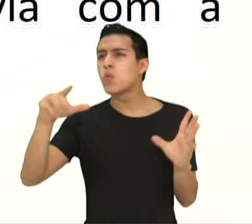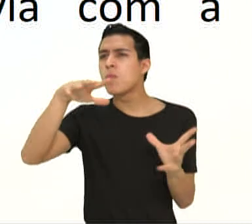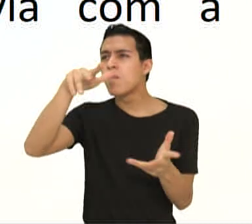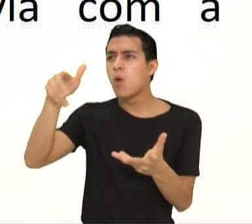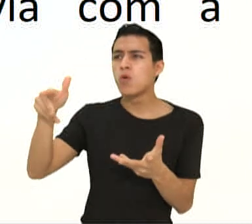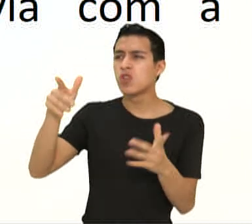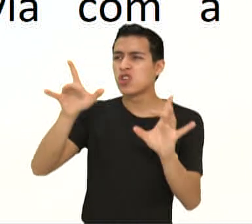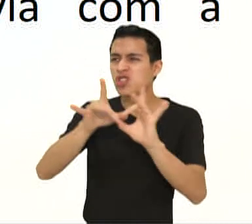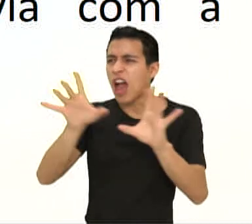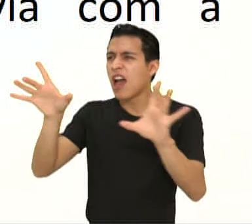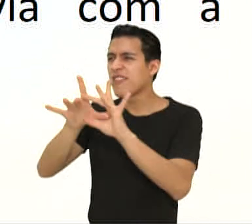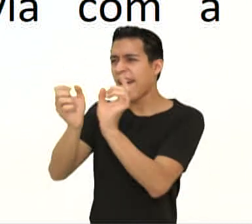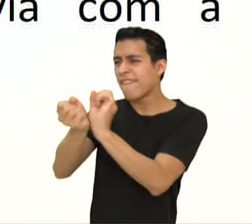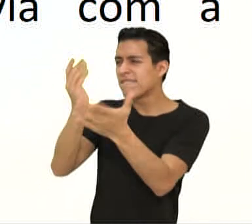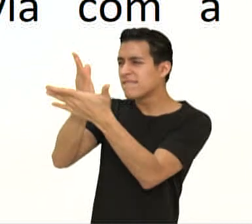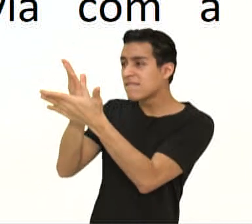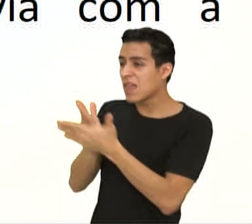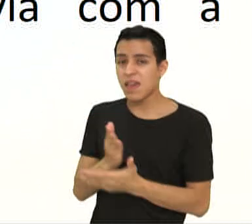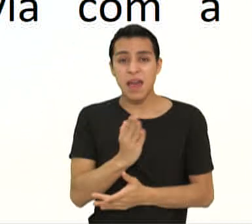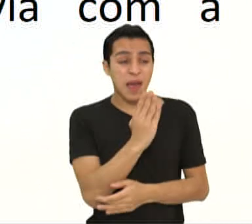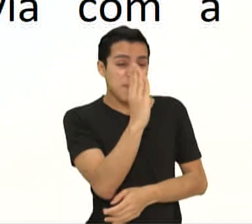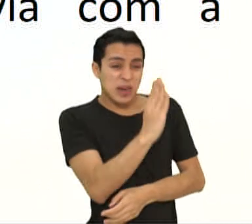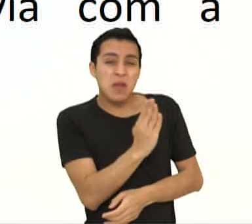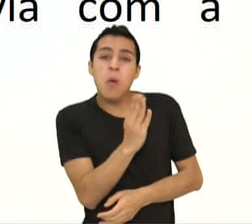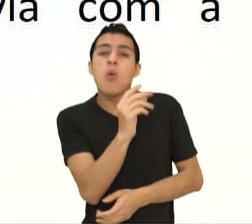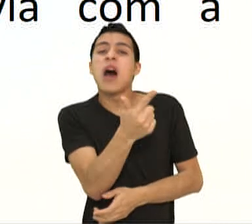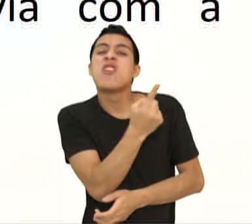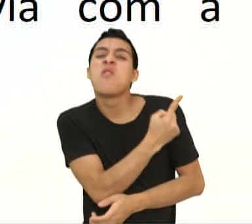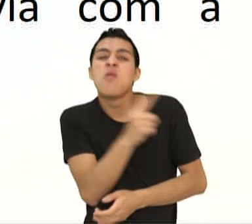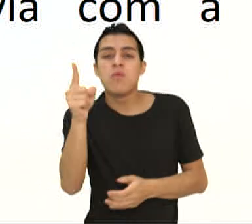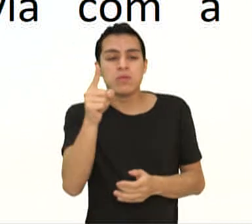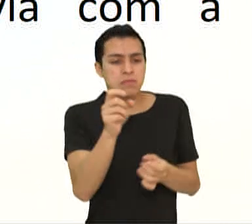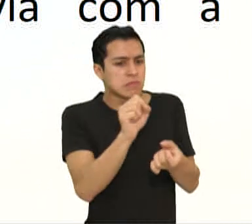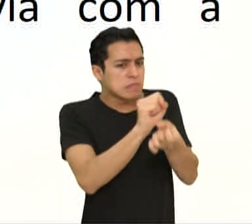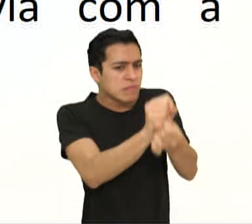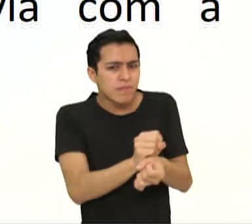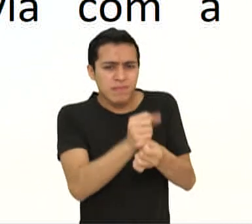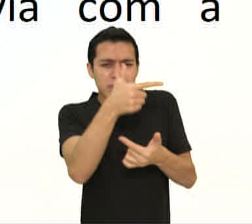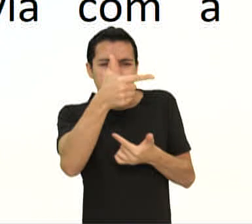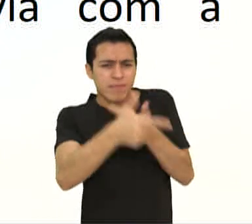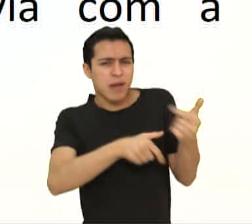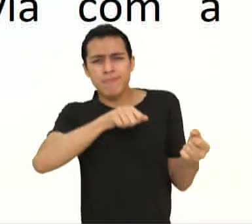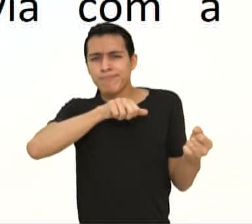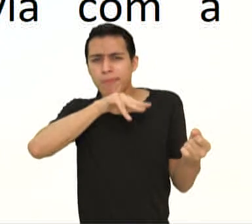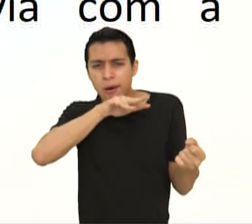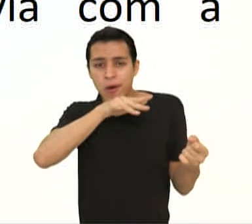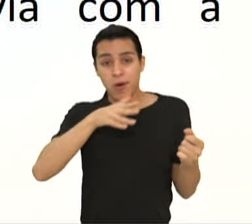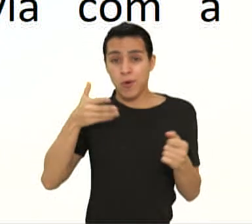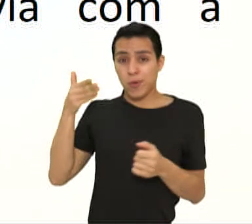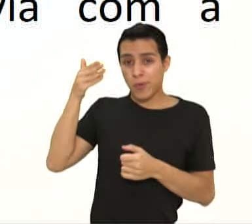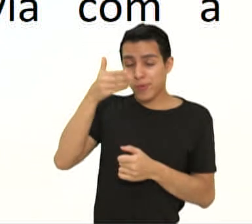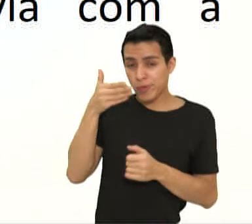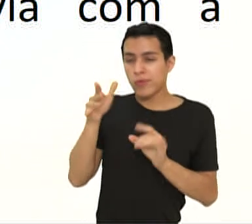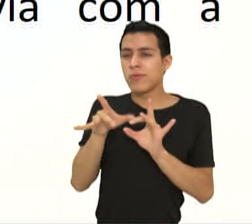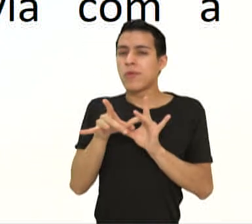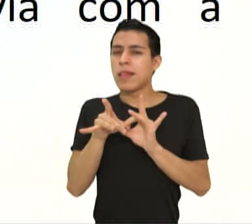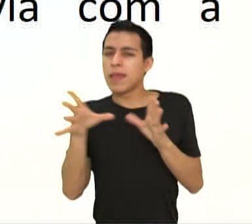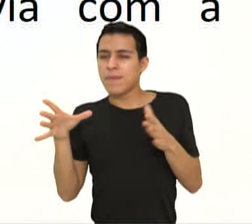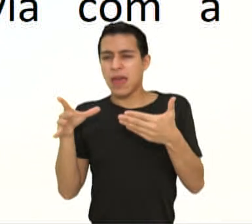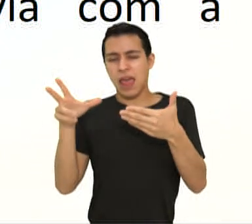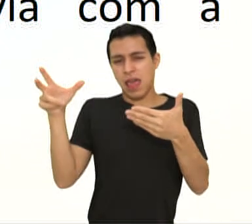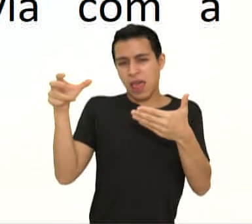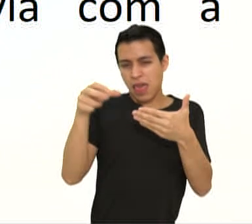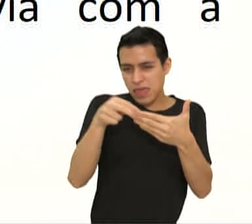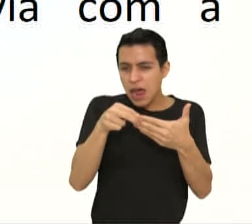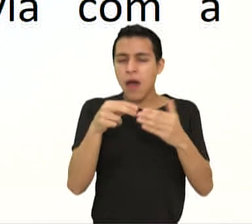a abolir esse regime de exploração do trabalho brutal e desumano. O discurso liberal capitalista convivia